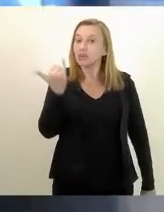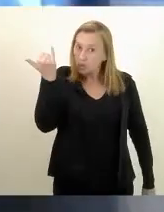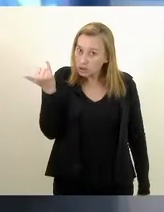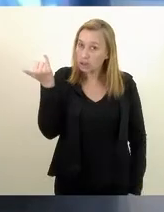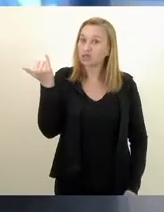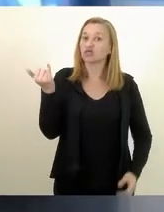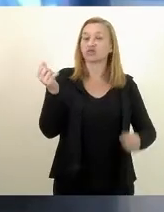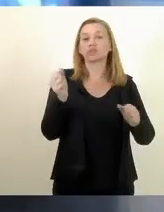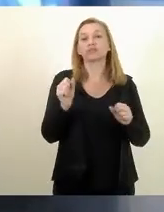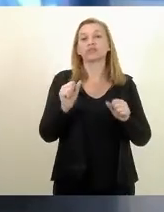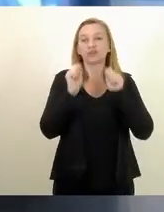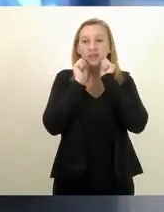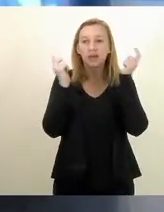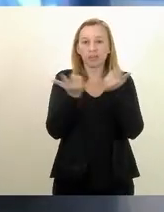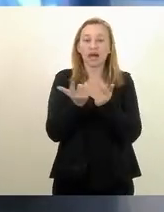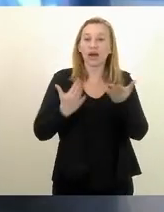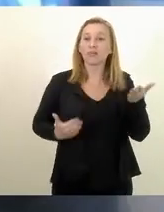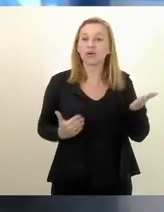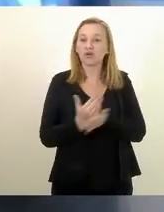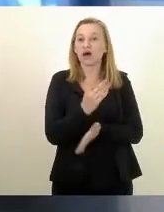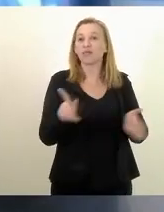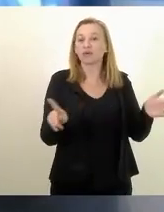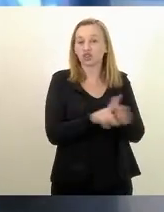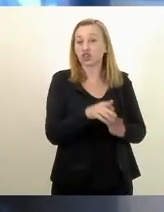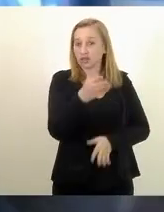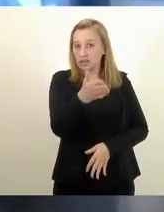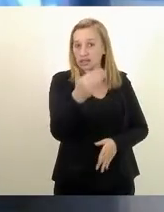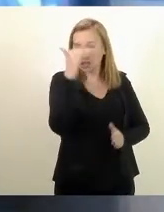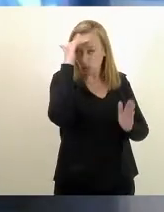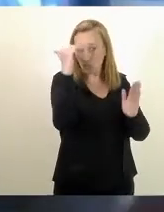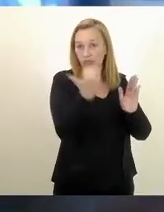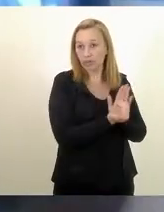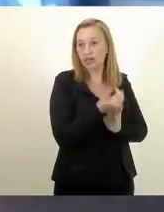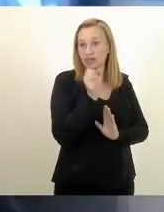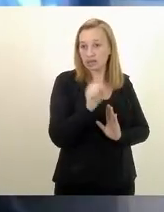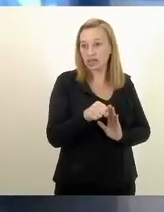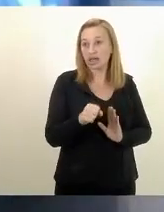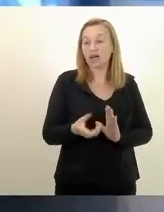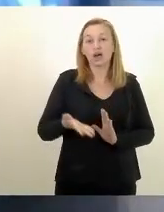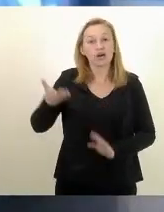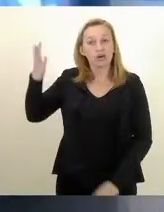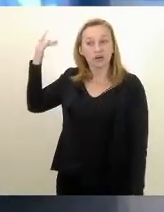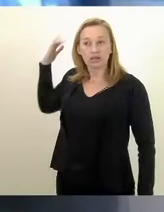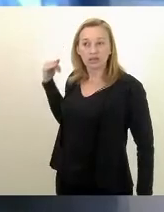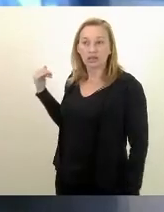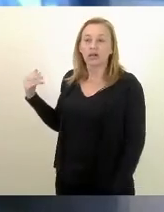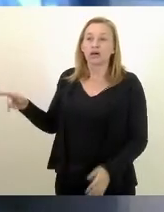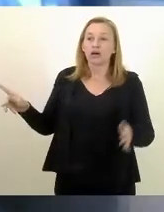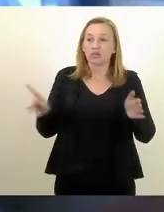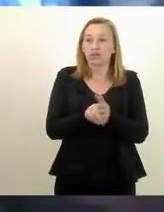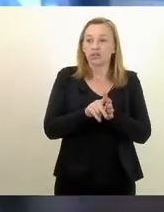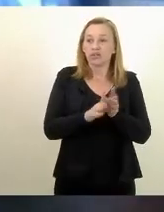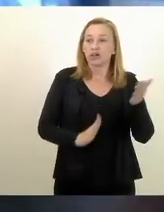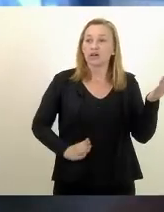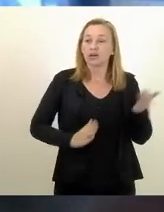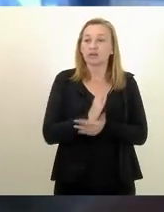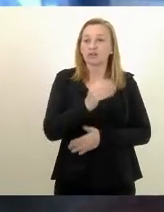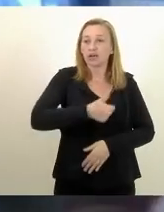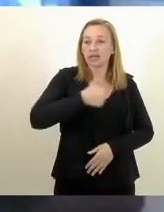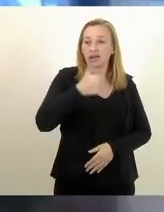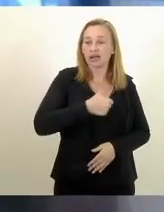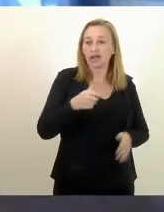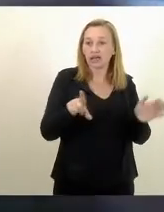a Assembleia aprovar projetos assim e fazer cumprir eu lá atrás aprovei a primeira lei do Brasil que pune